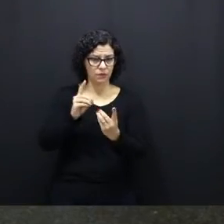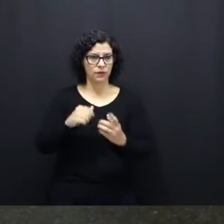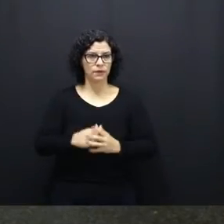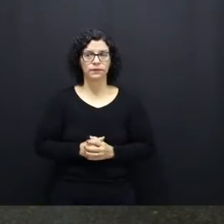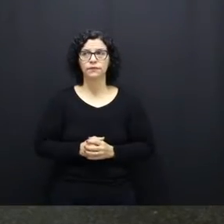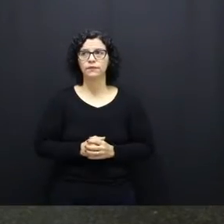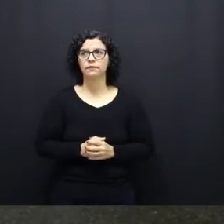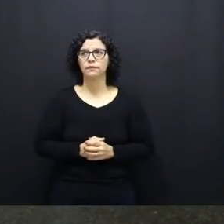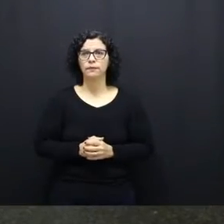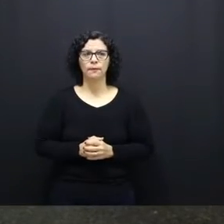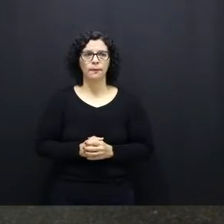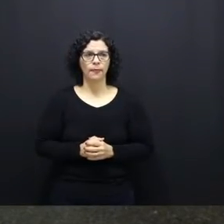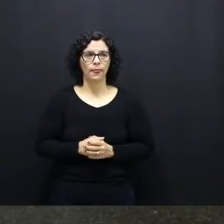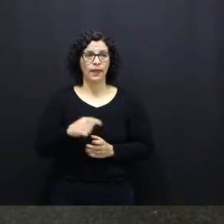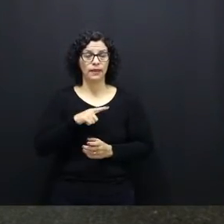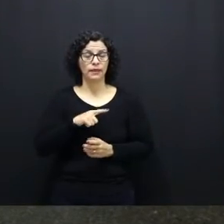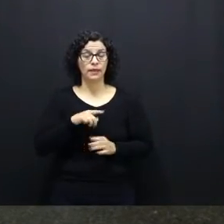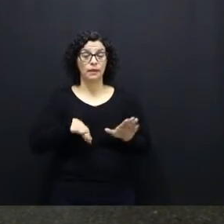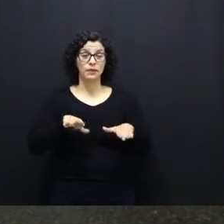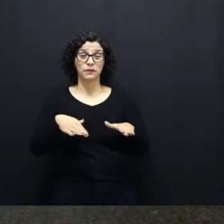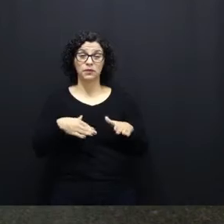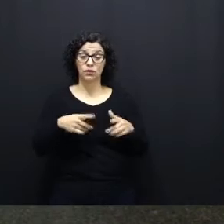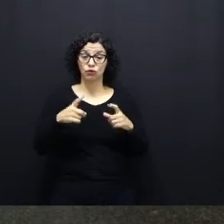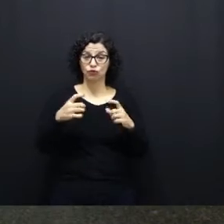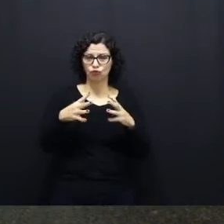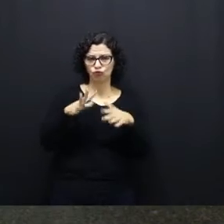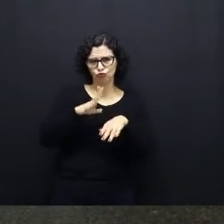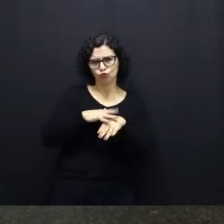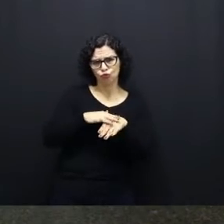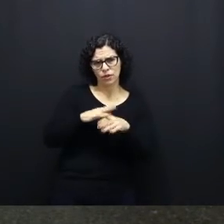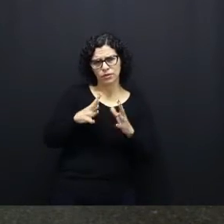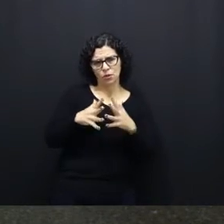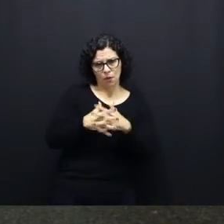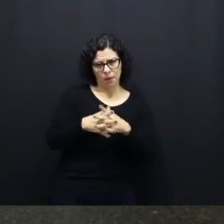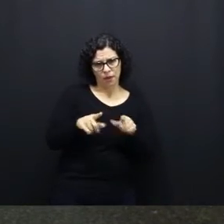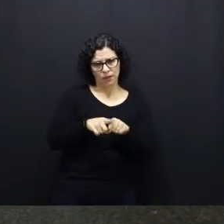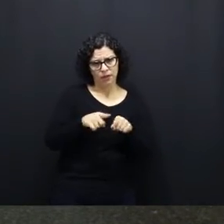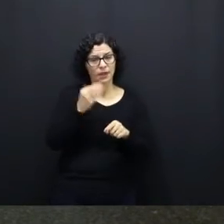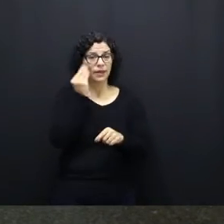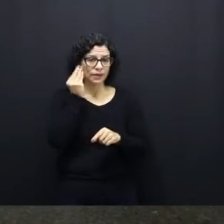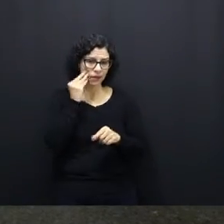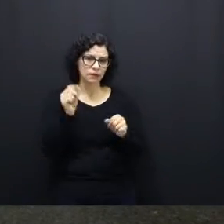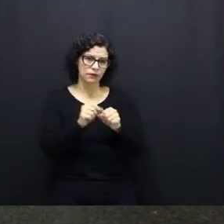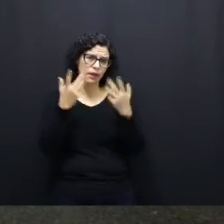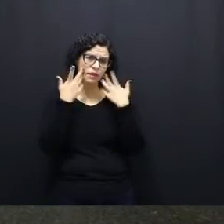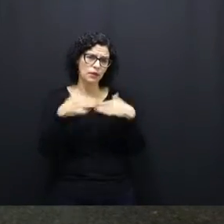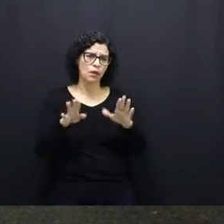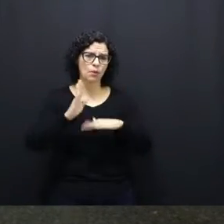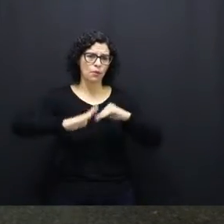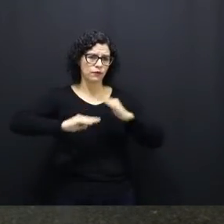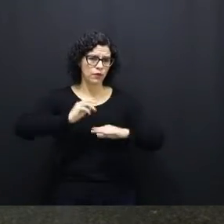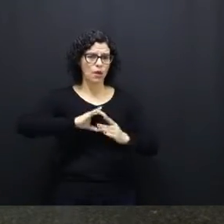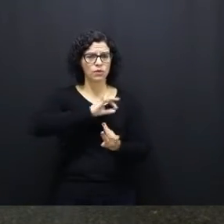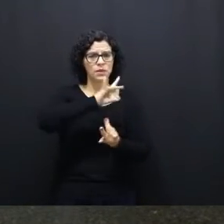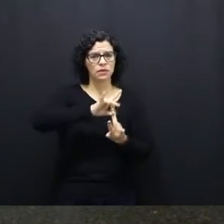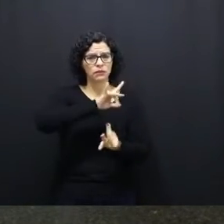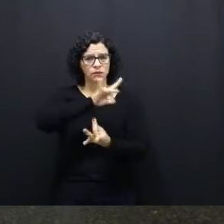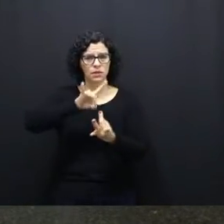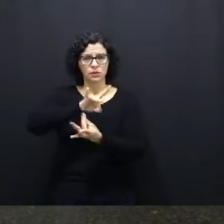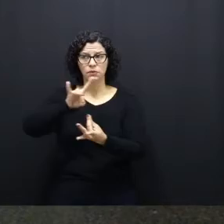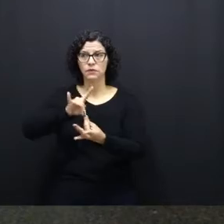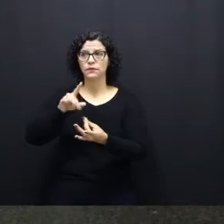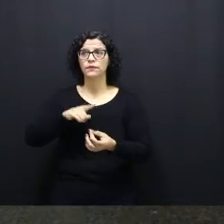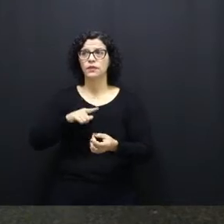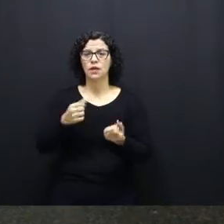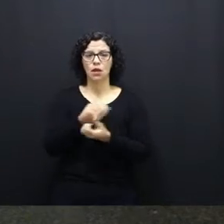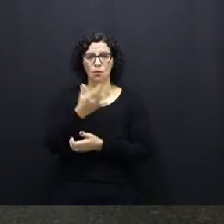para média e alta complexidade é natural né isso como que funciona a questão da residência médica Tem muita